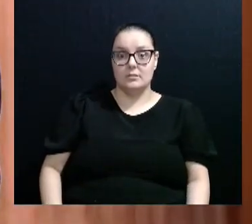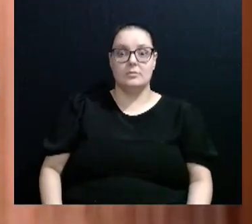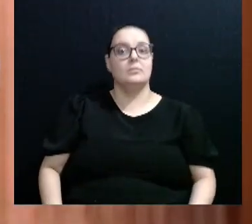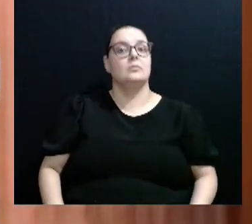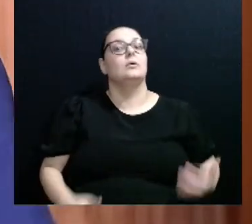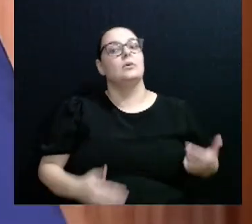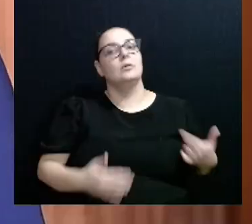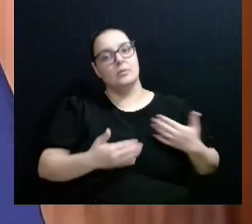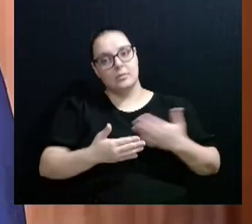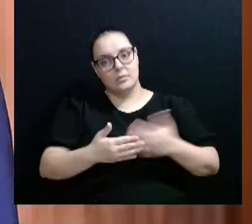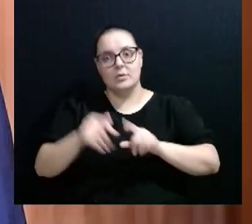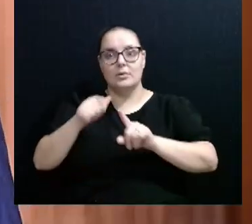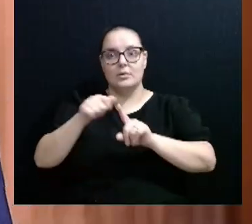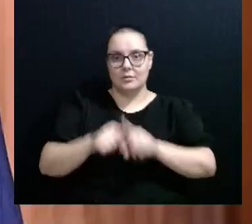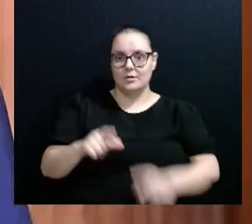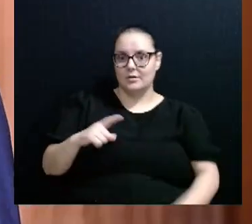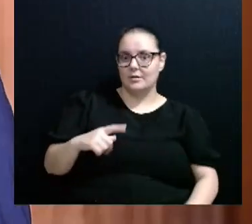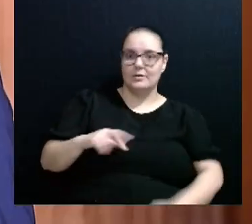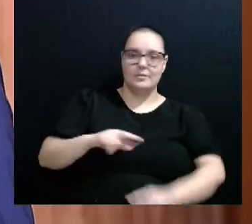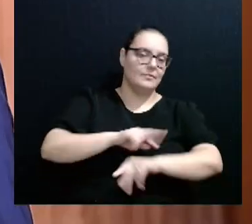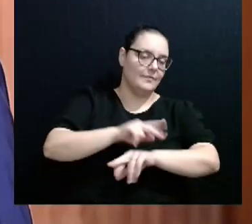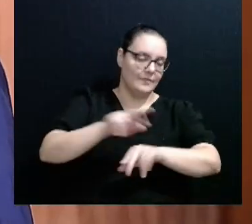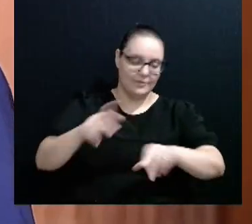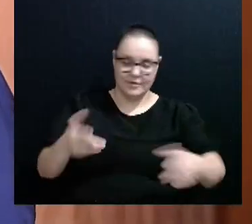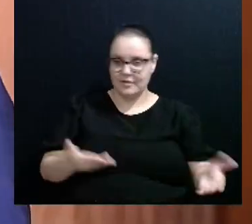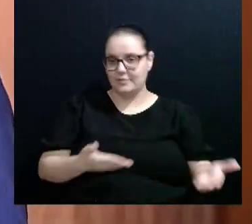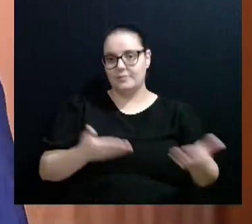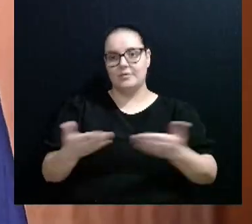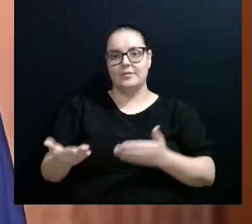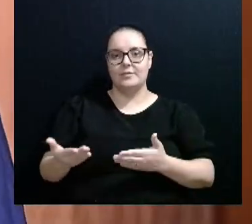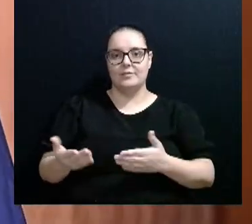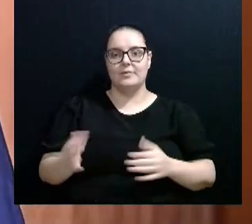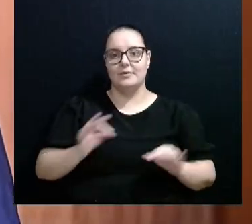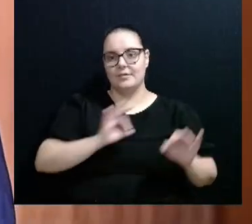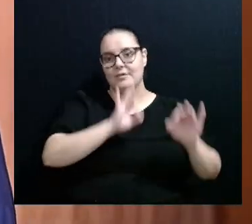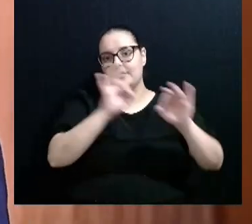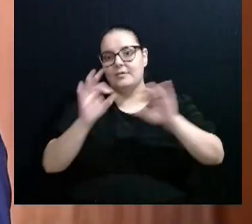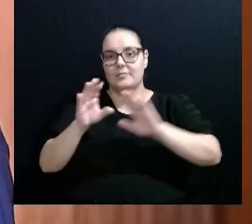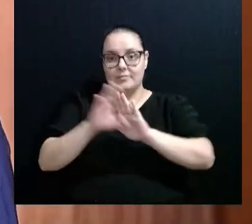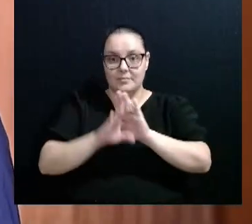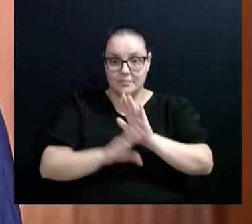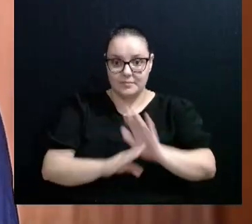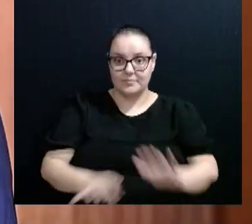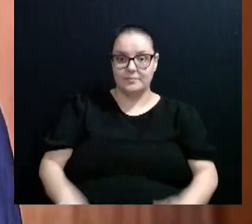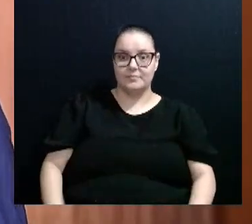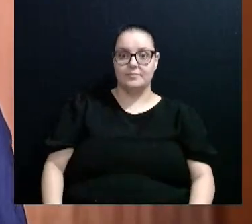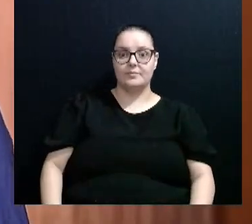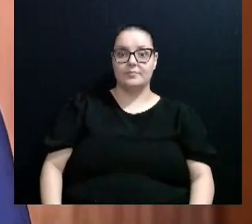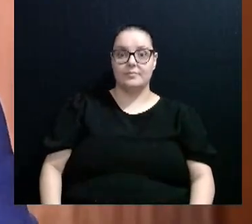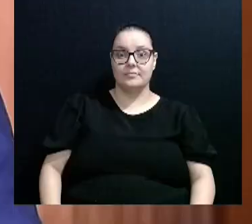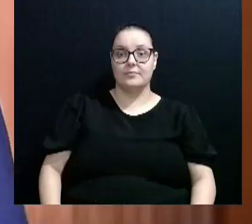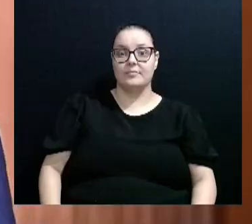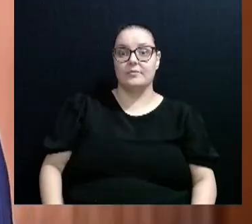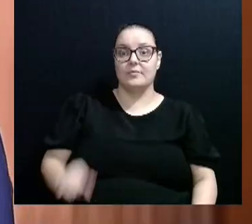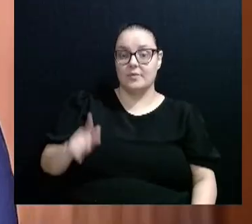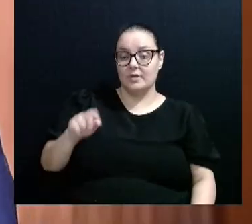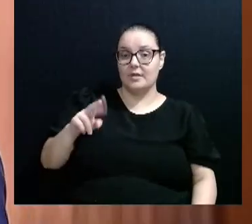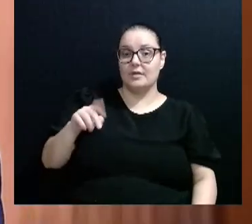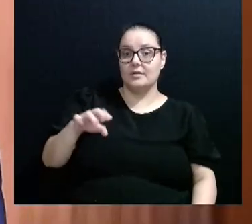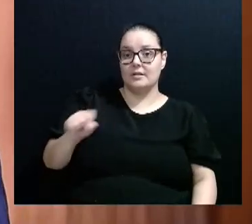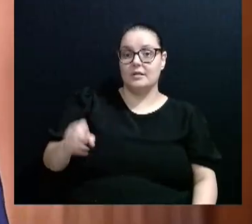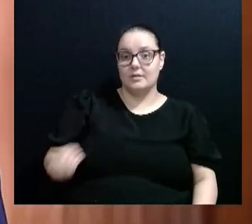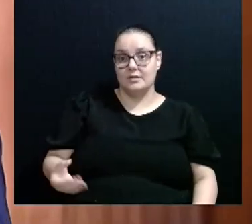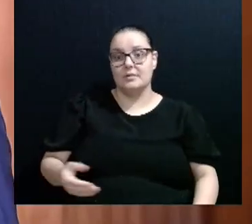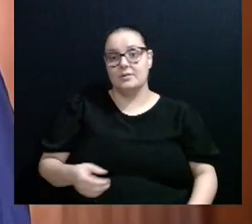ainda mais vários espetáculos, é só acompanhar a programação com ingressos vendidos no Simpla, né, dos outros